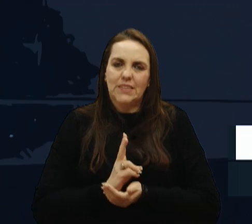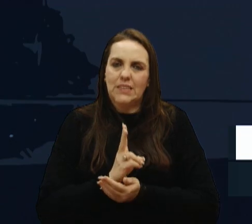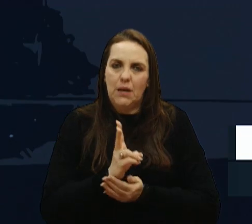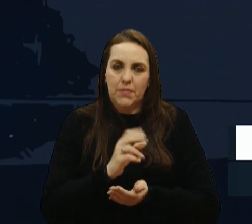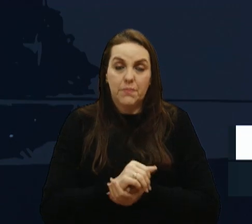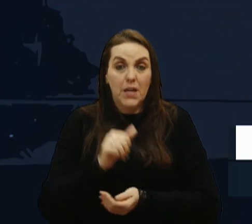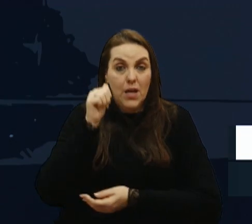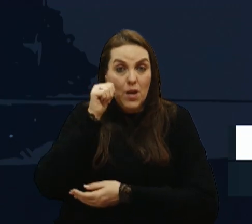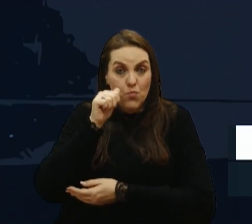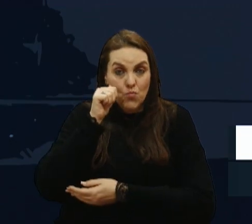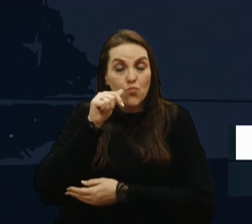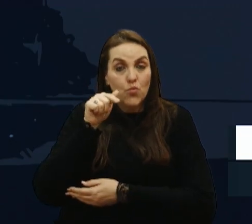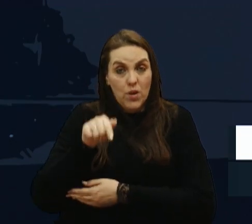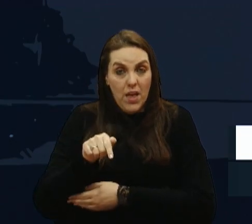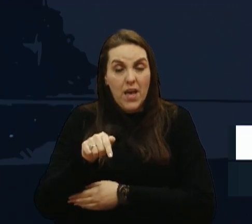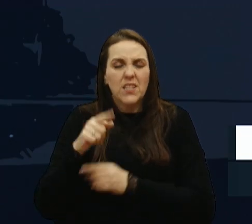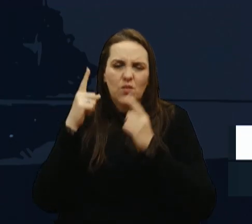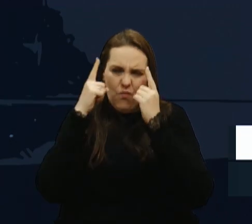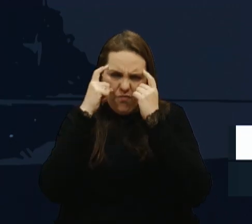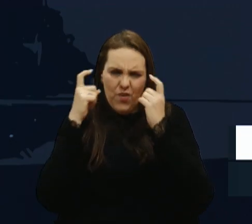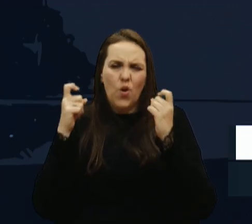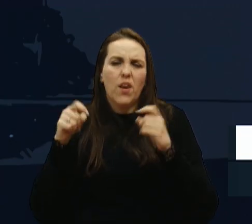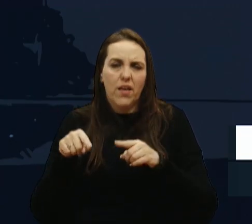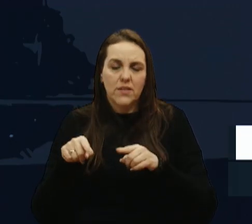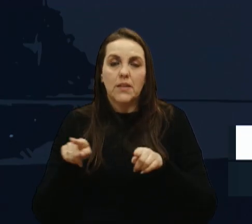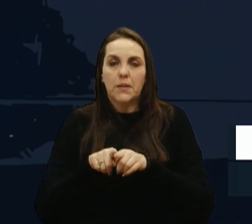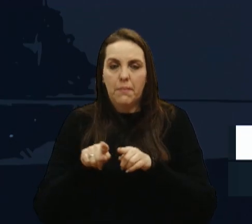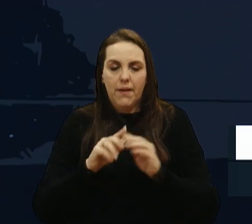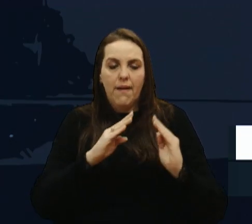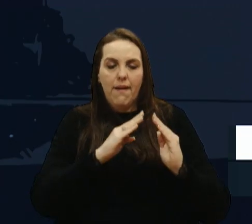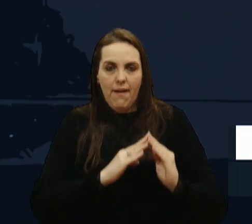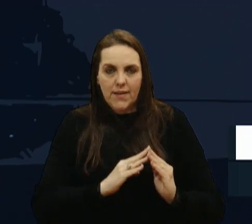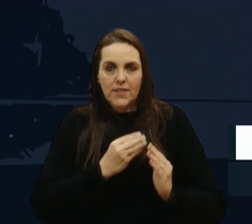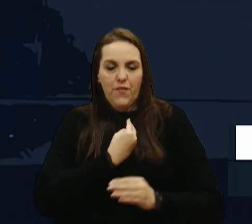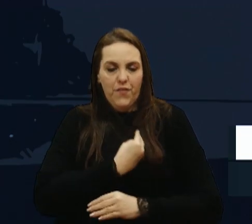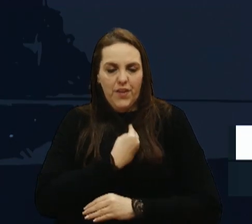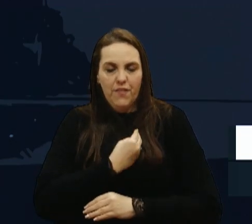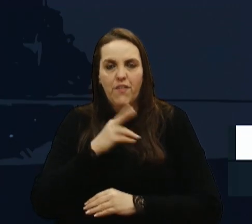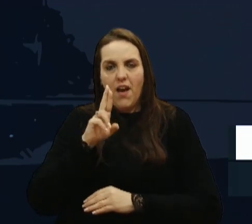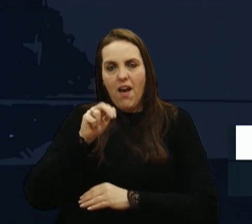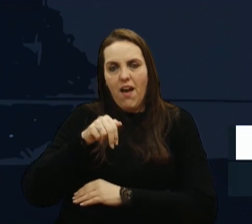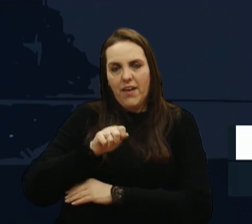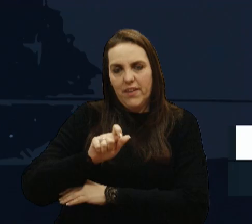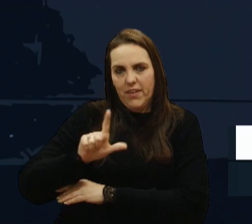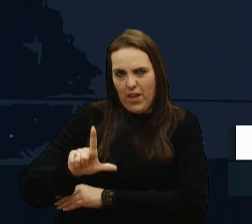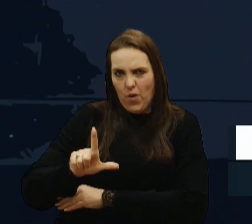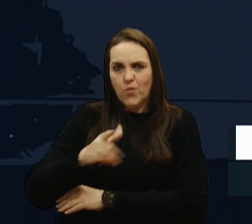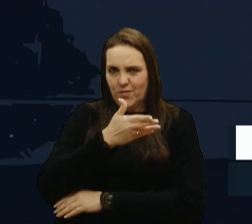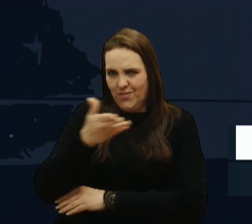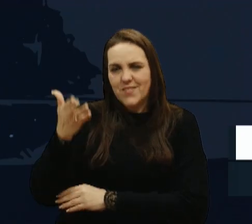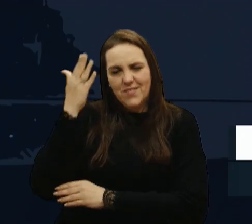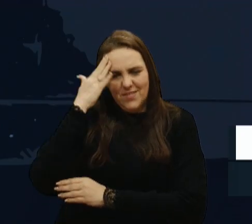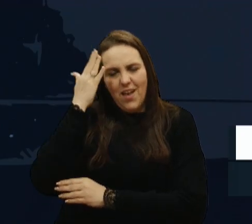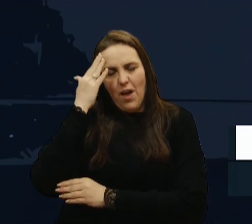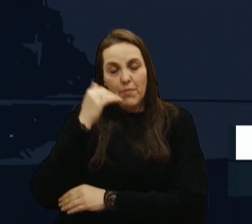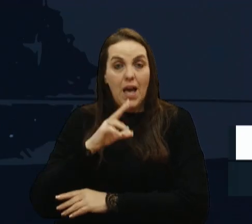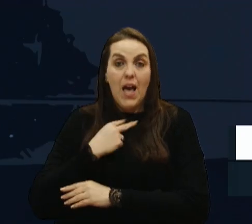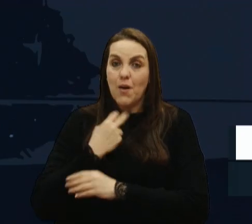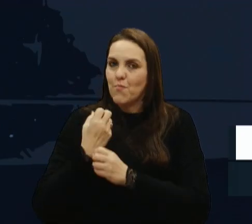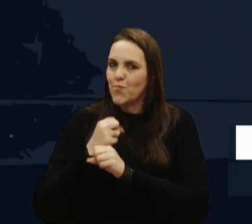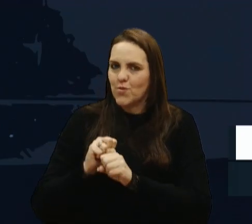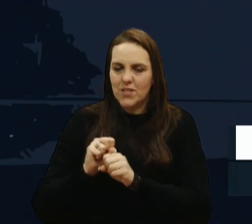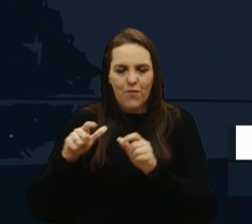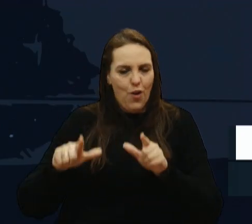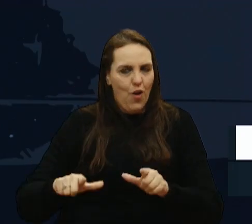E mulheres vítimas de violência, nós temos o Viva Raquel, muitos de vocês já devem ter ouvido falar, é impossível saber onde fica,